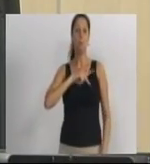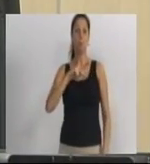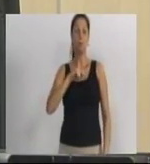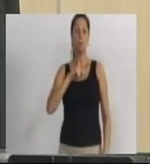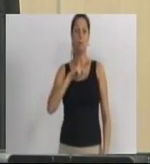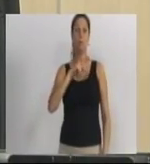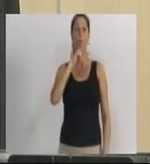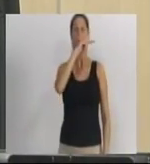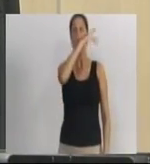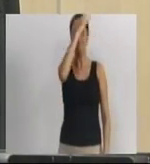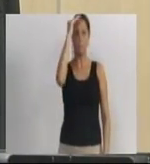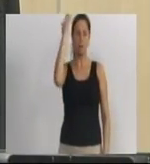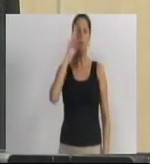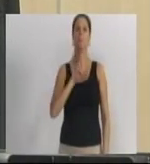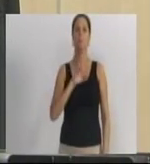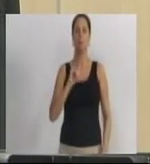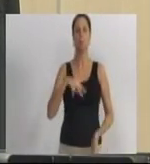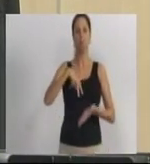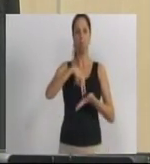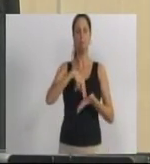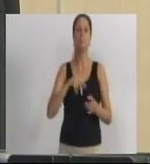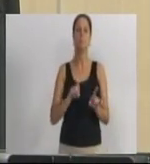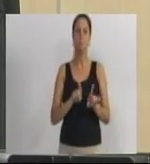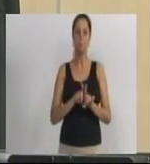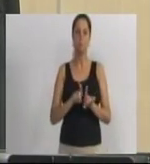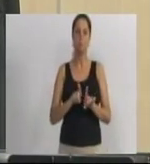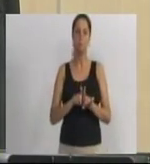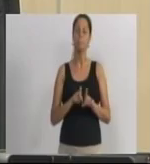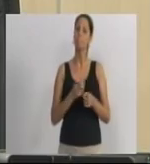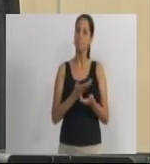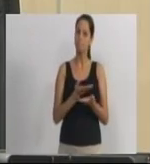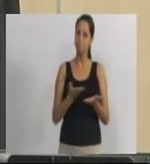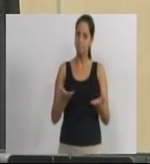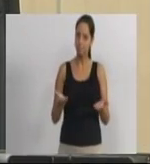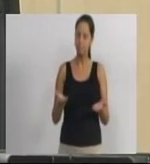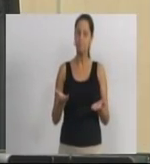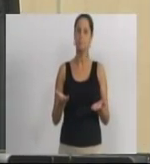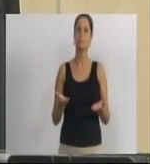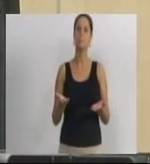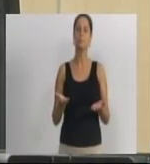Mário Hildebrandt. Então,